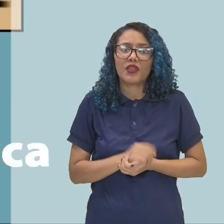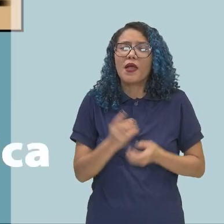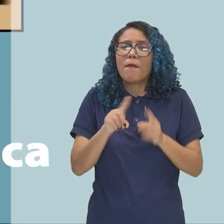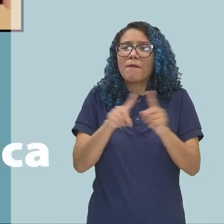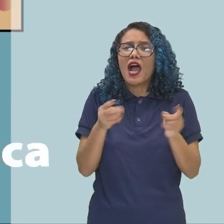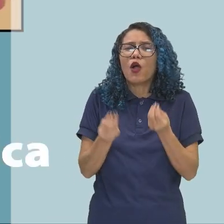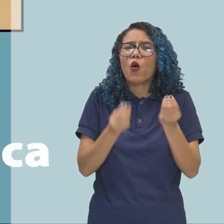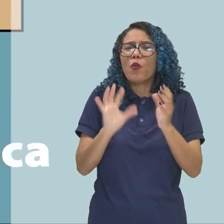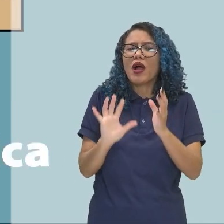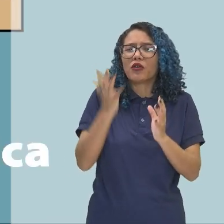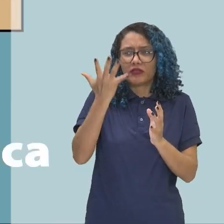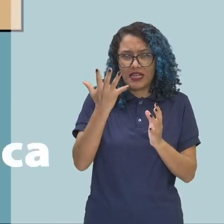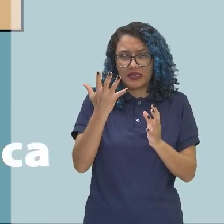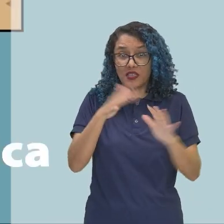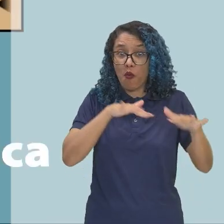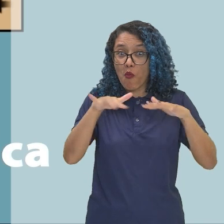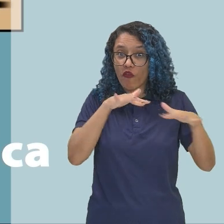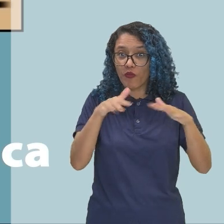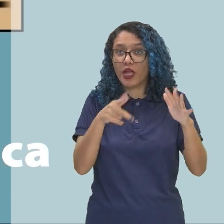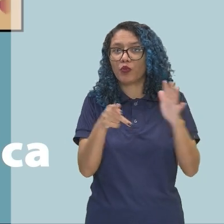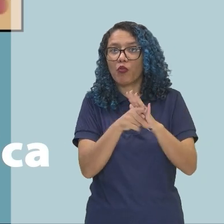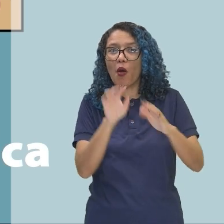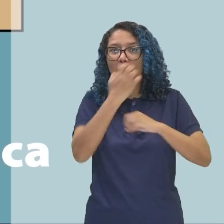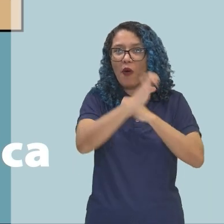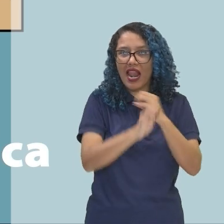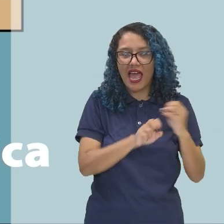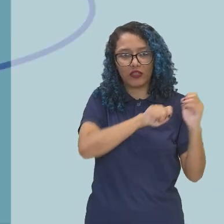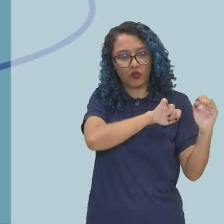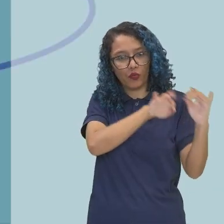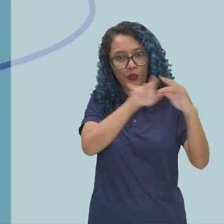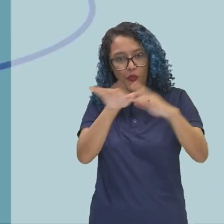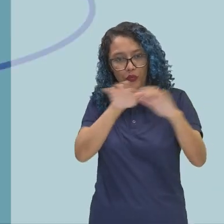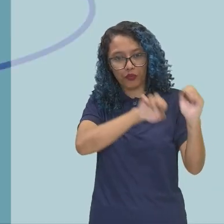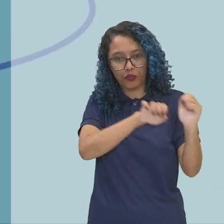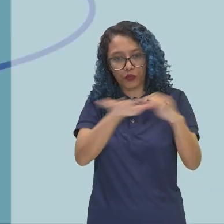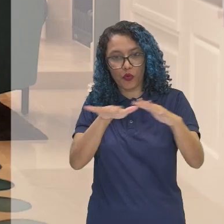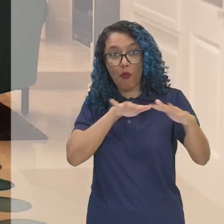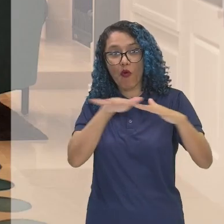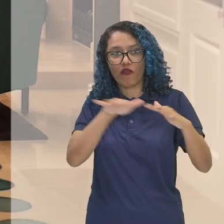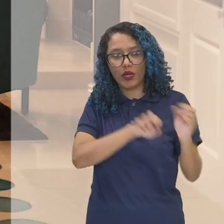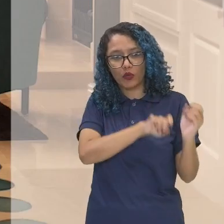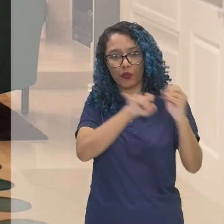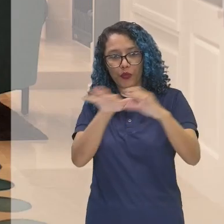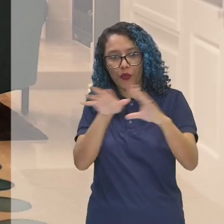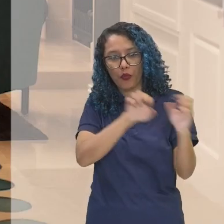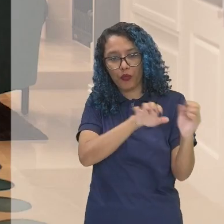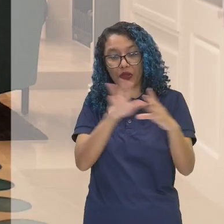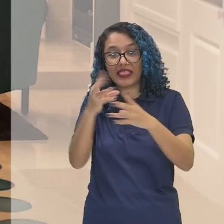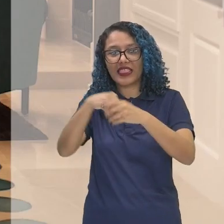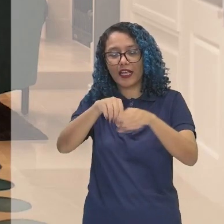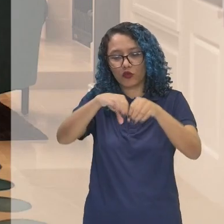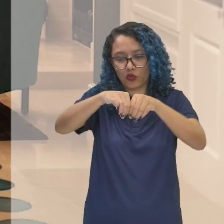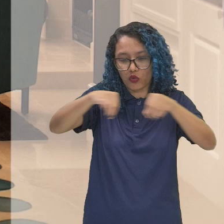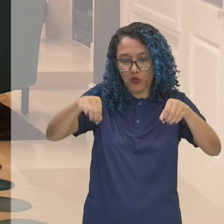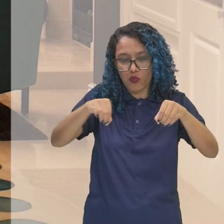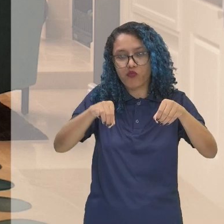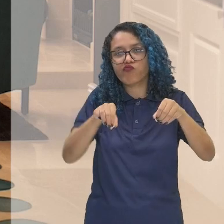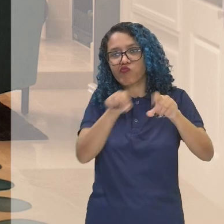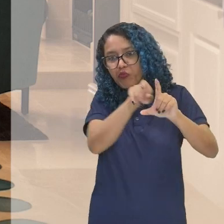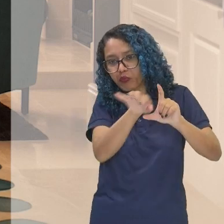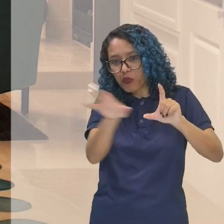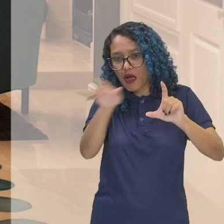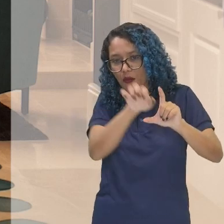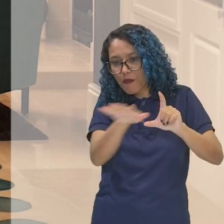movimentação das cargas elétricas, geralmente os elétrons em um condutor. A eletricidade, ela